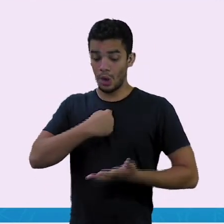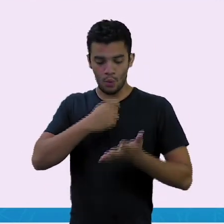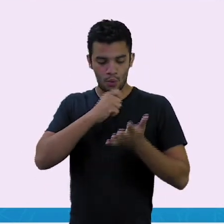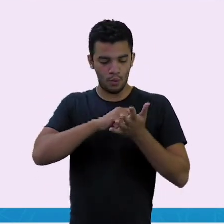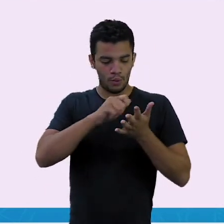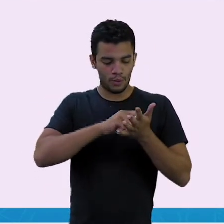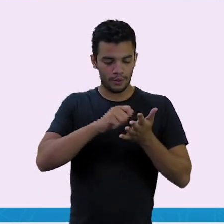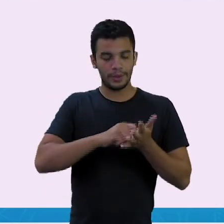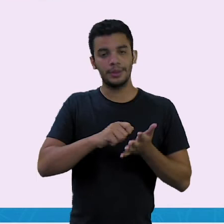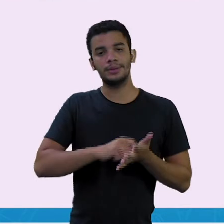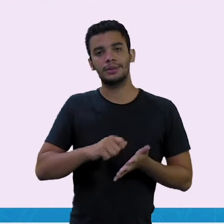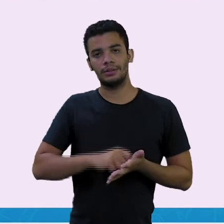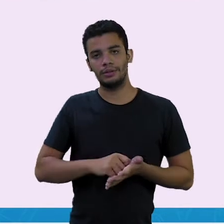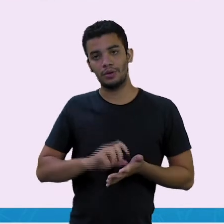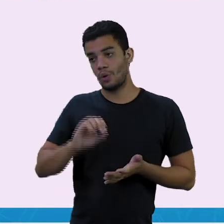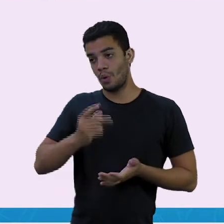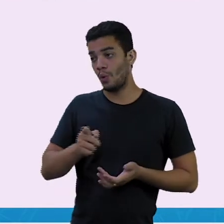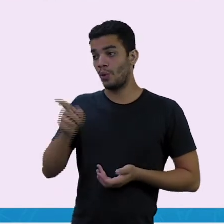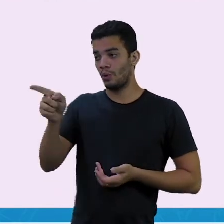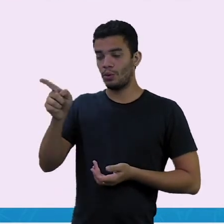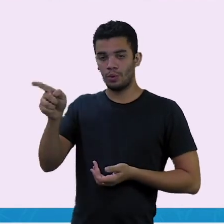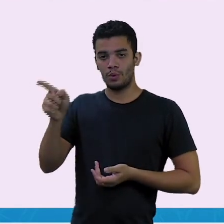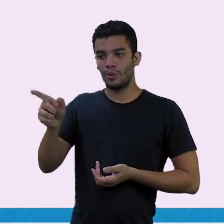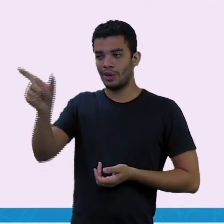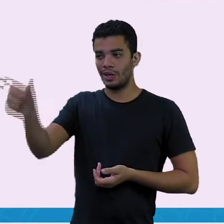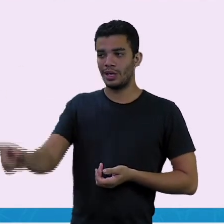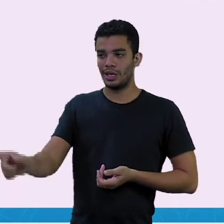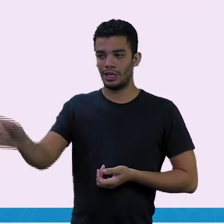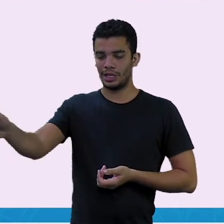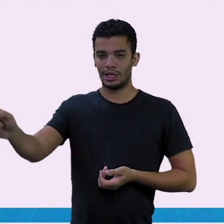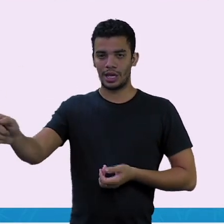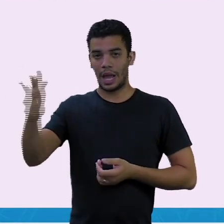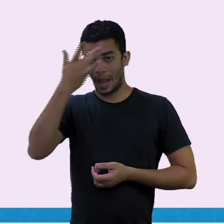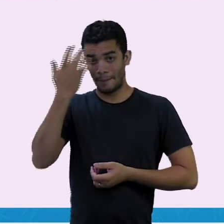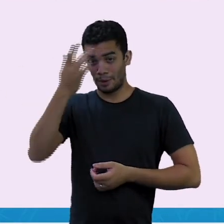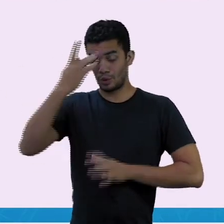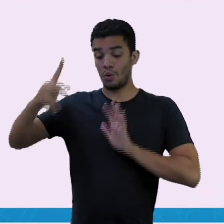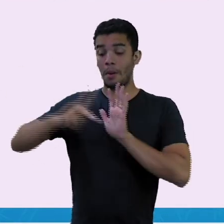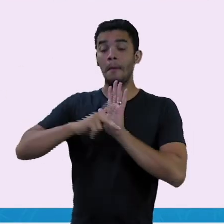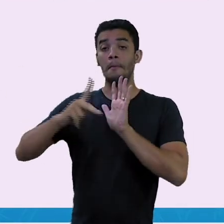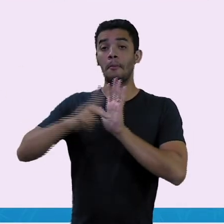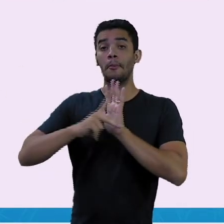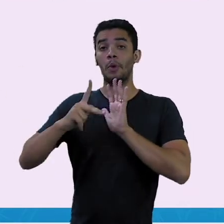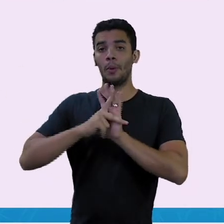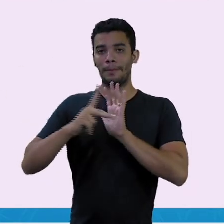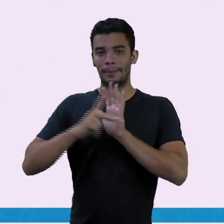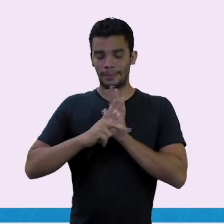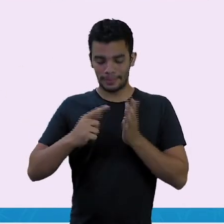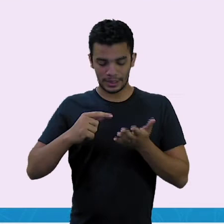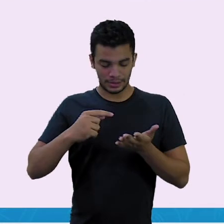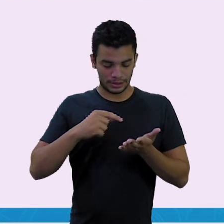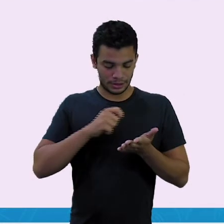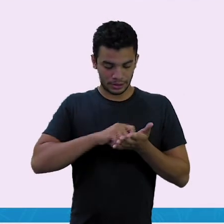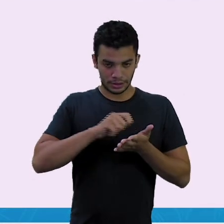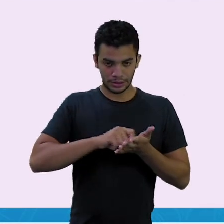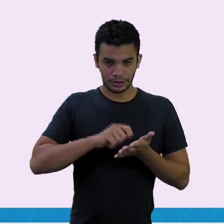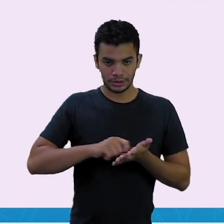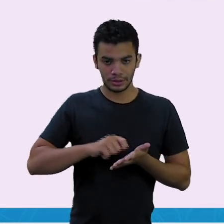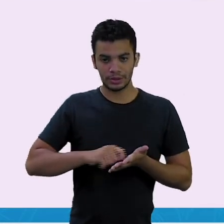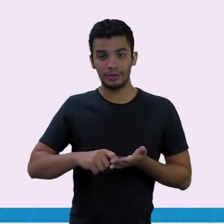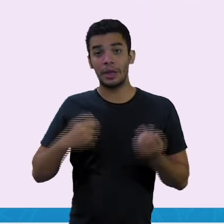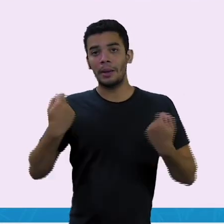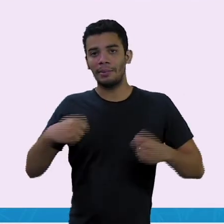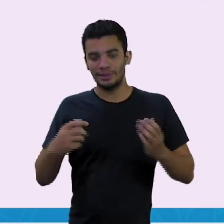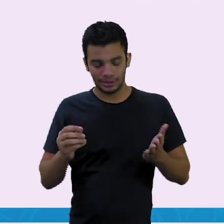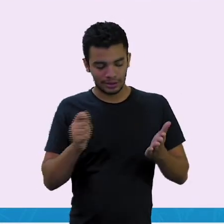de assinar o bilhete e datar também. É muito importante que não nos esqueçamos disso.